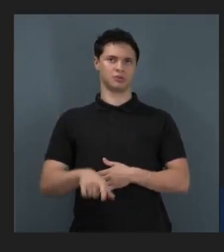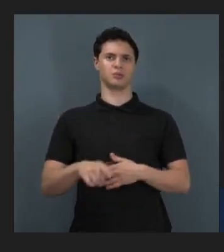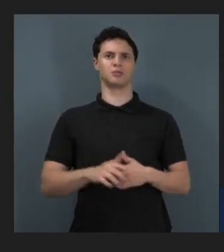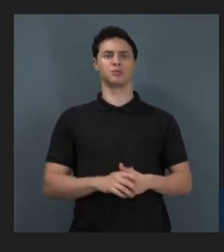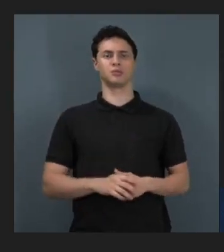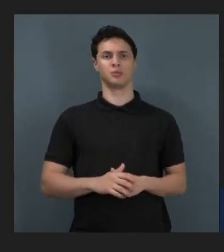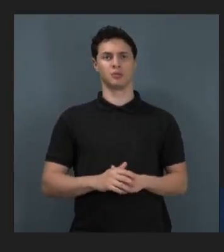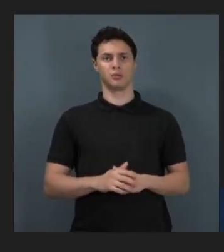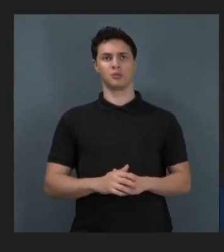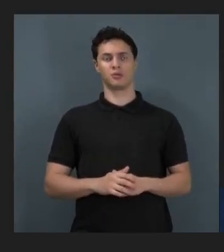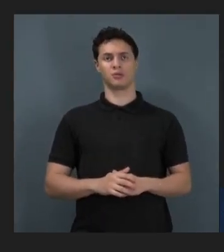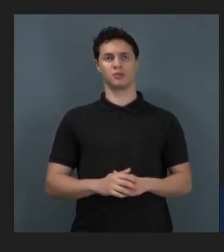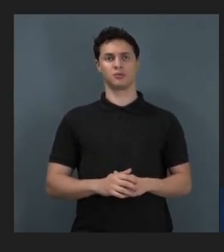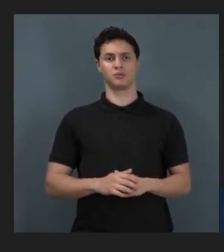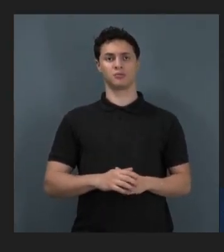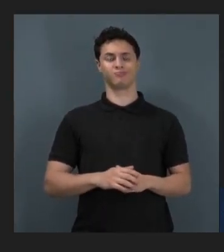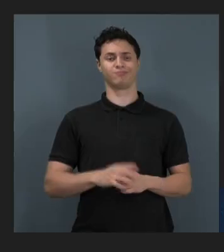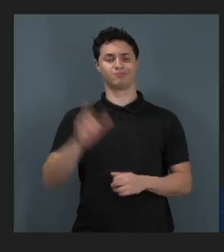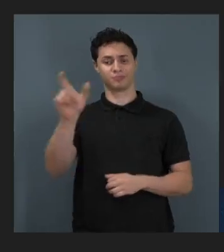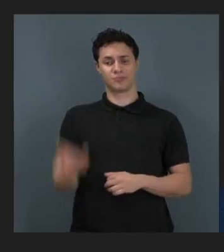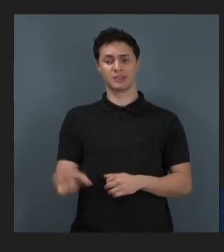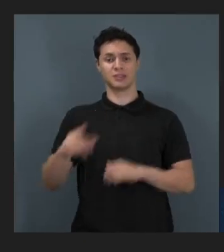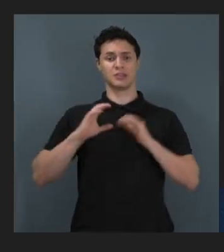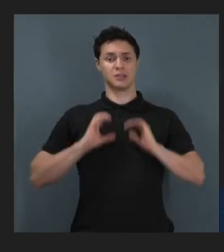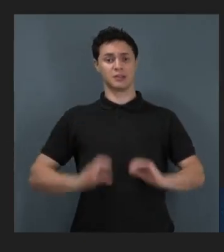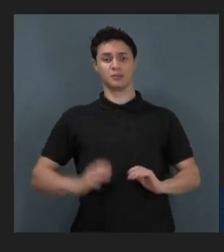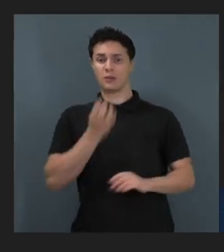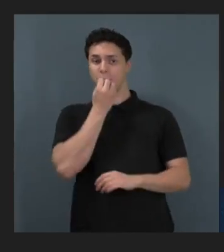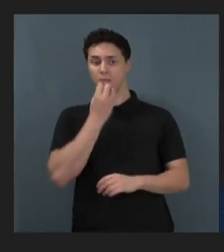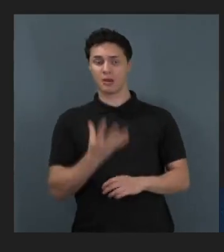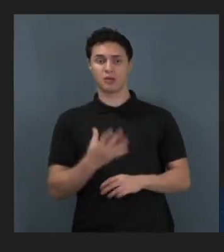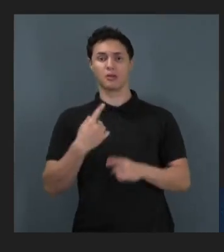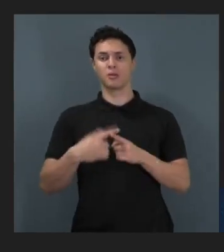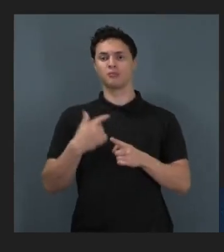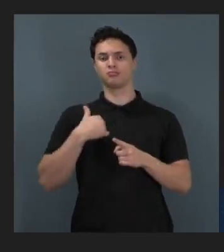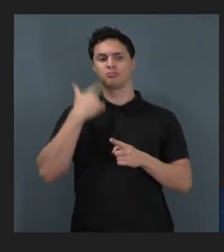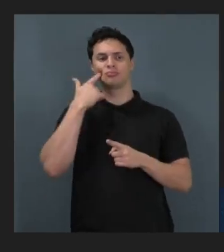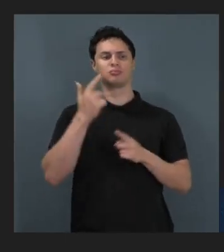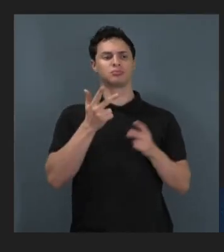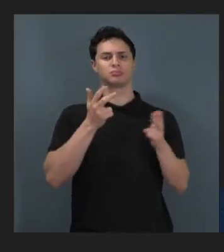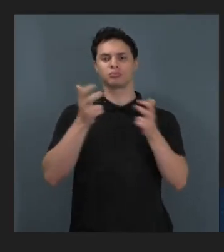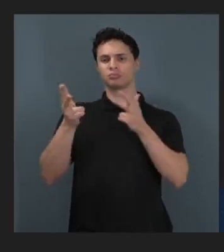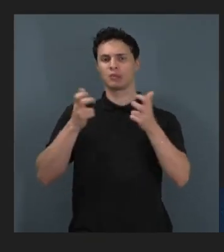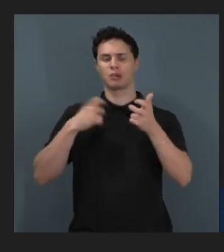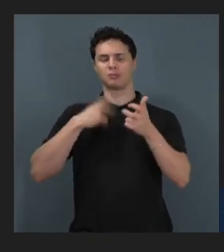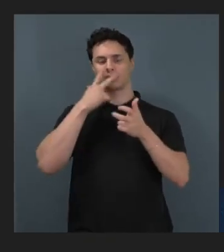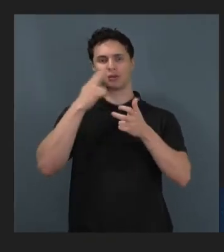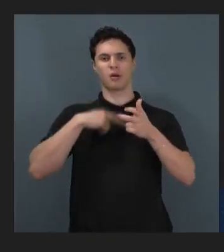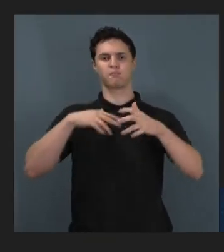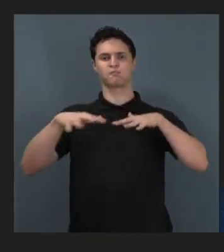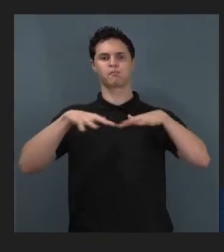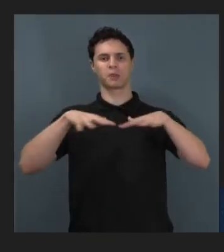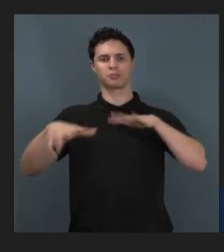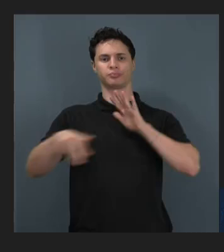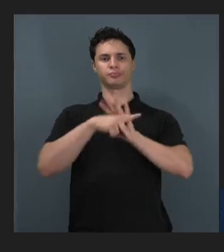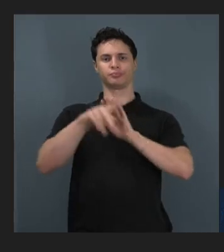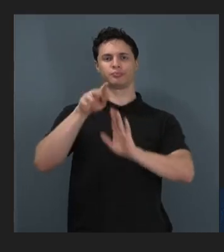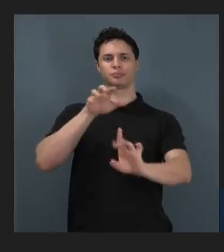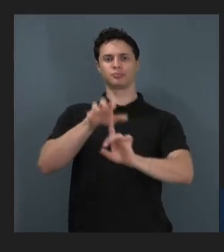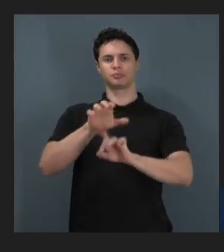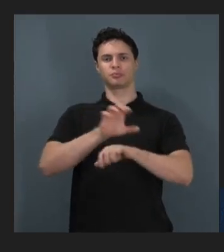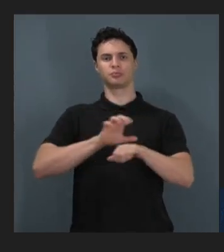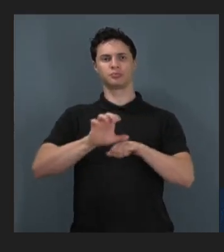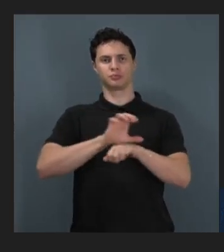com principalmente os cidadãos de bem que estão vendo aí solavancos na nossa